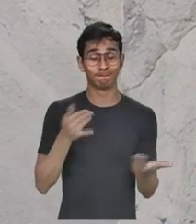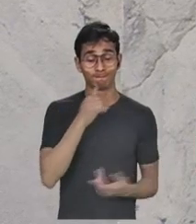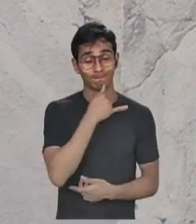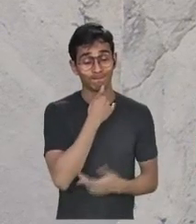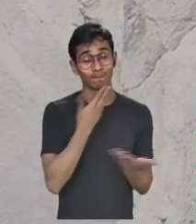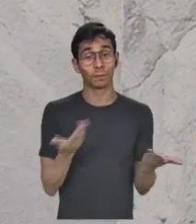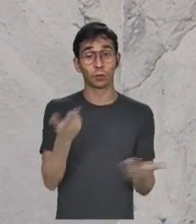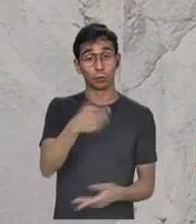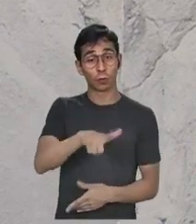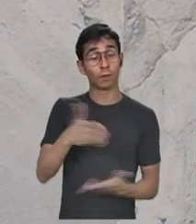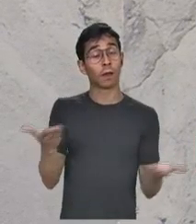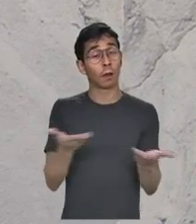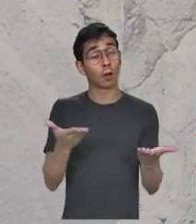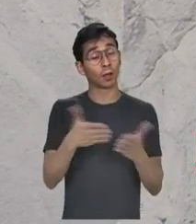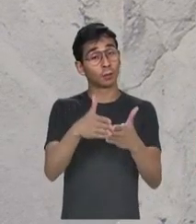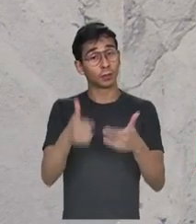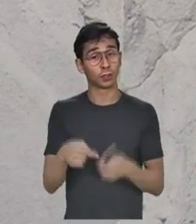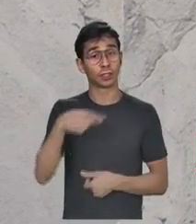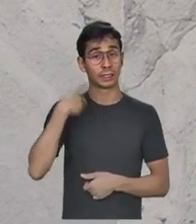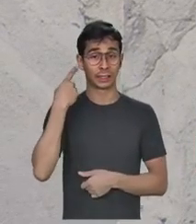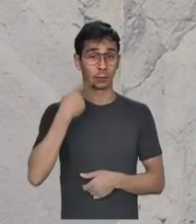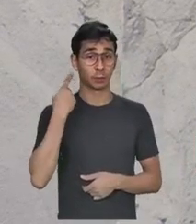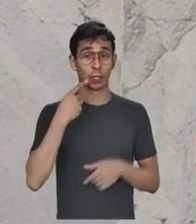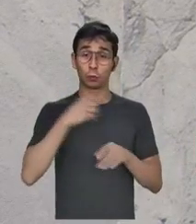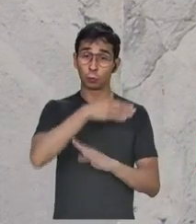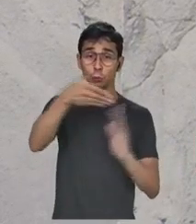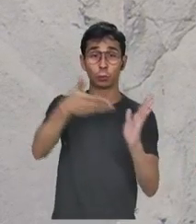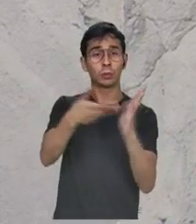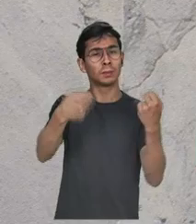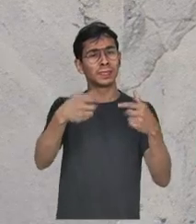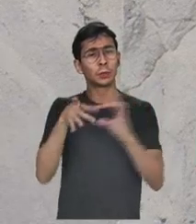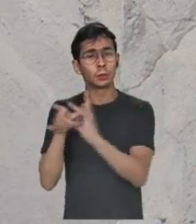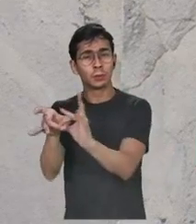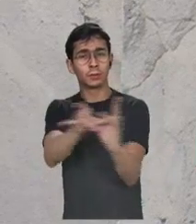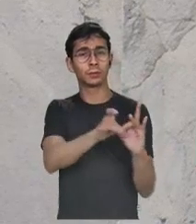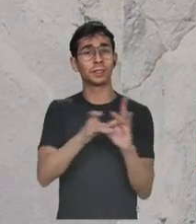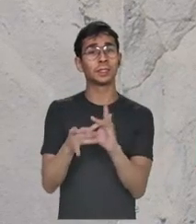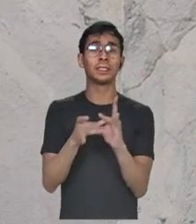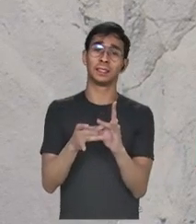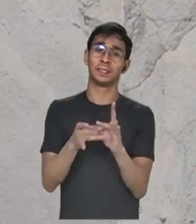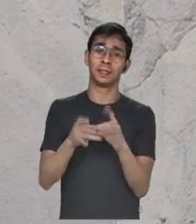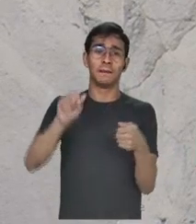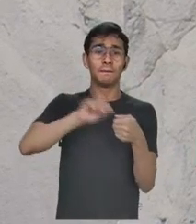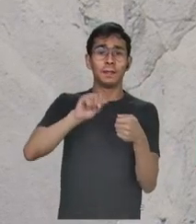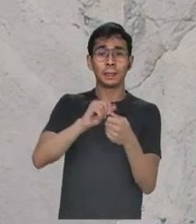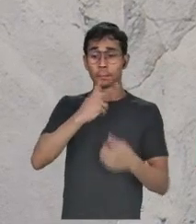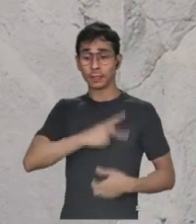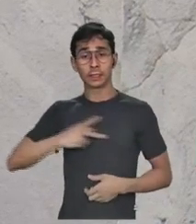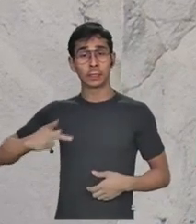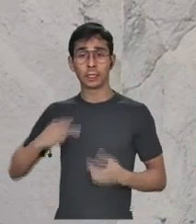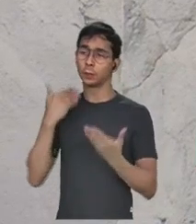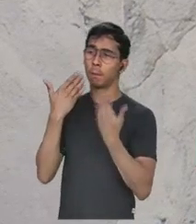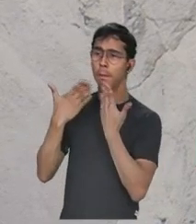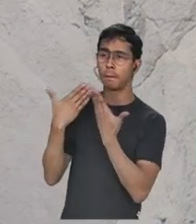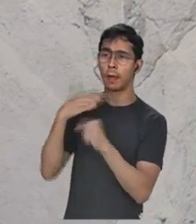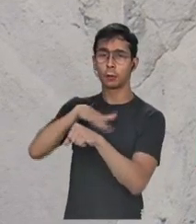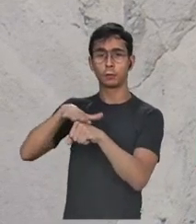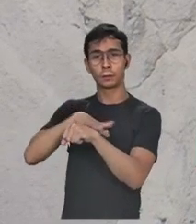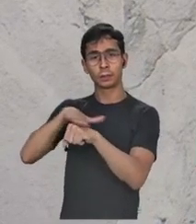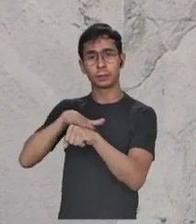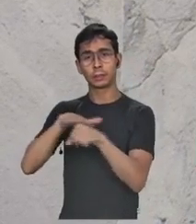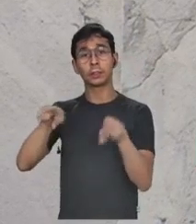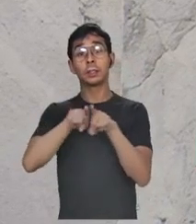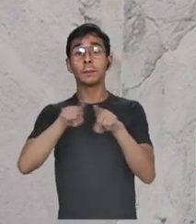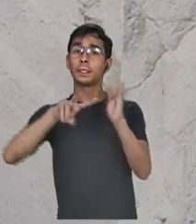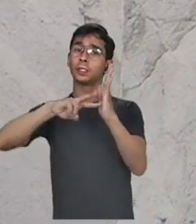essa casa todos os deputados que nos unamos aí pra que faz efe conversar com o nosso presidente até com o próprio sindicato